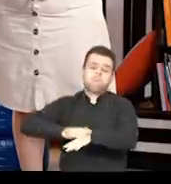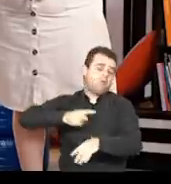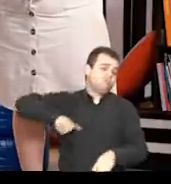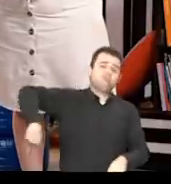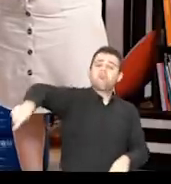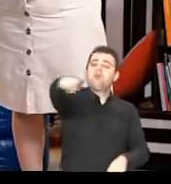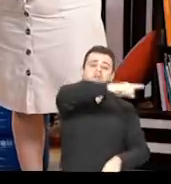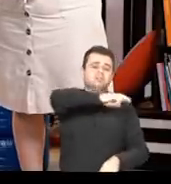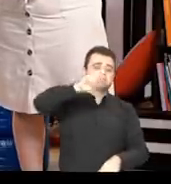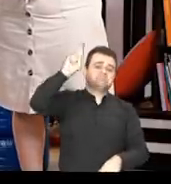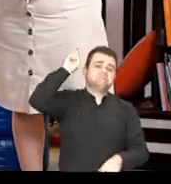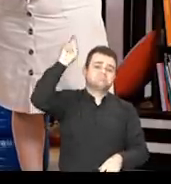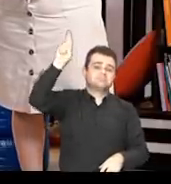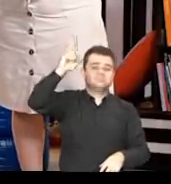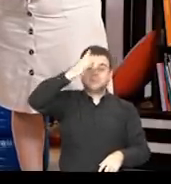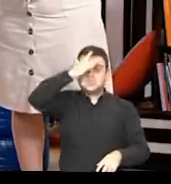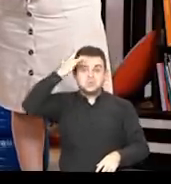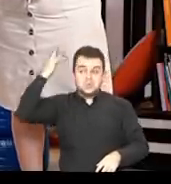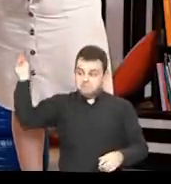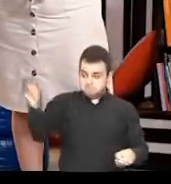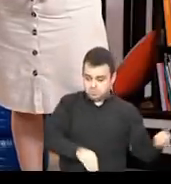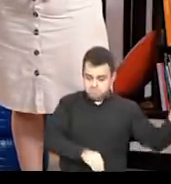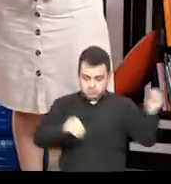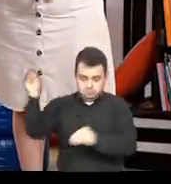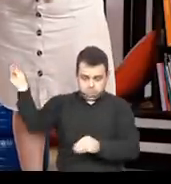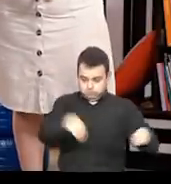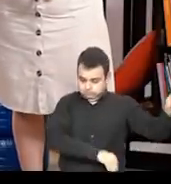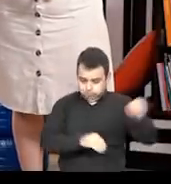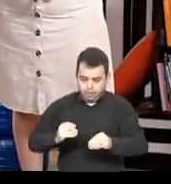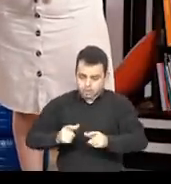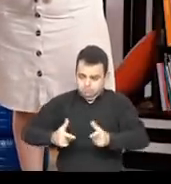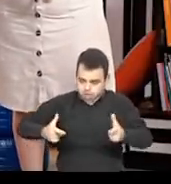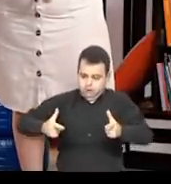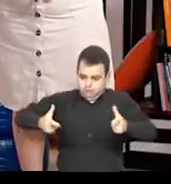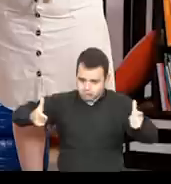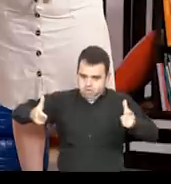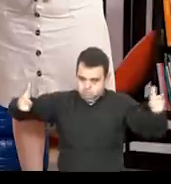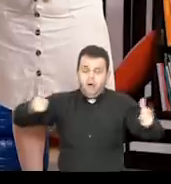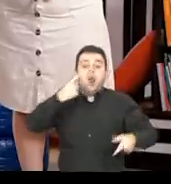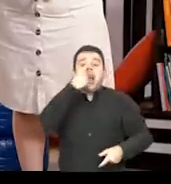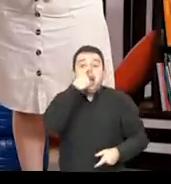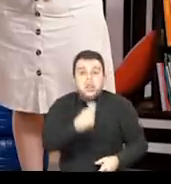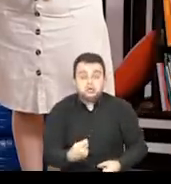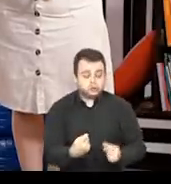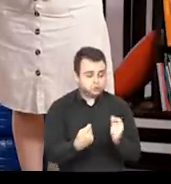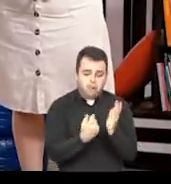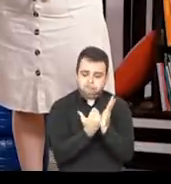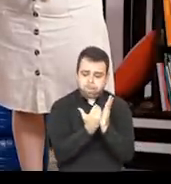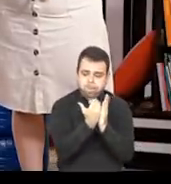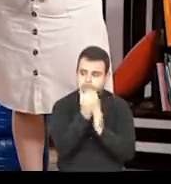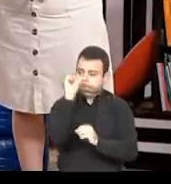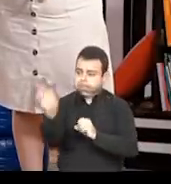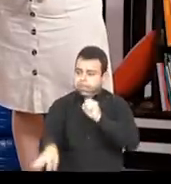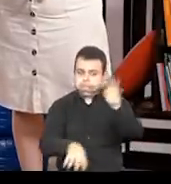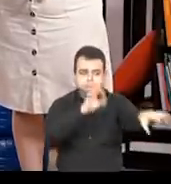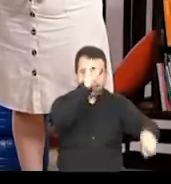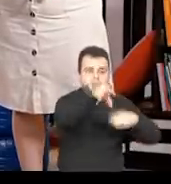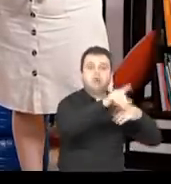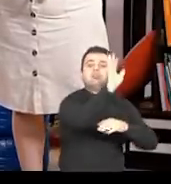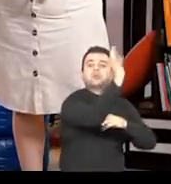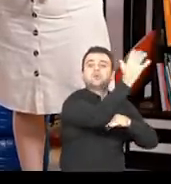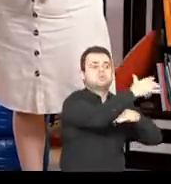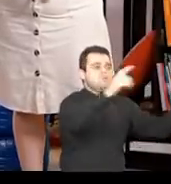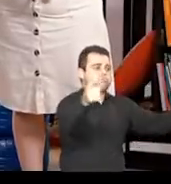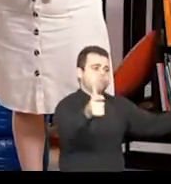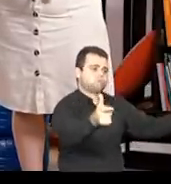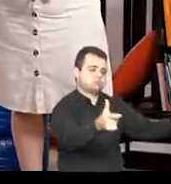se desenvolvendo, a população vai aumentando e a gente vai cada vez mais aumentando o nosso consumo e tirando as coisas da natureza. Mas